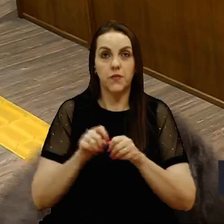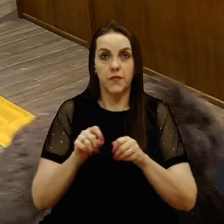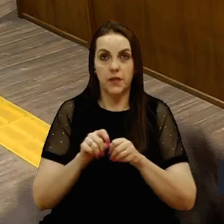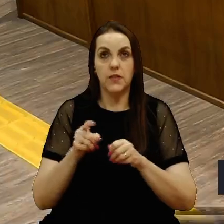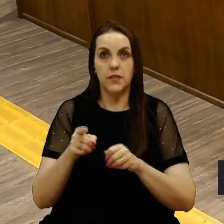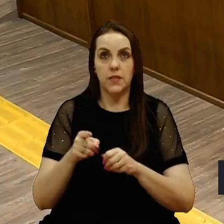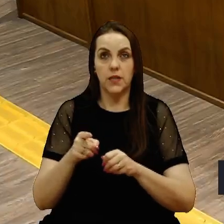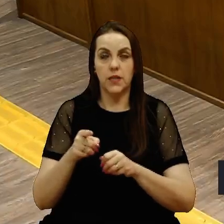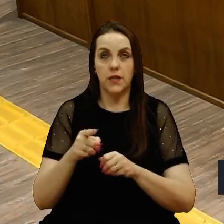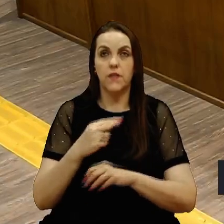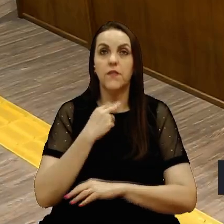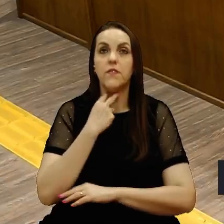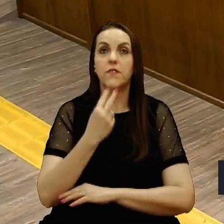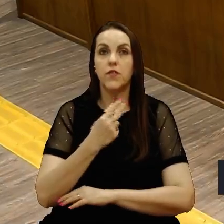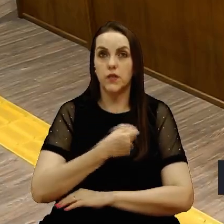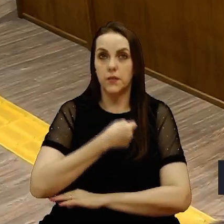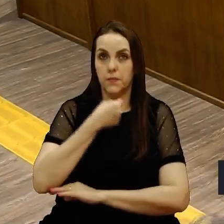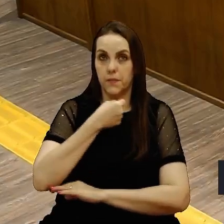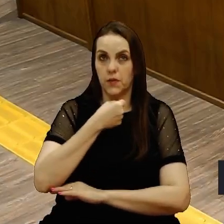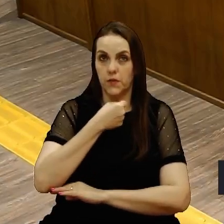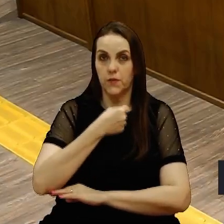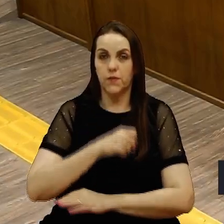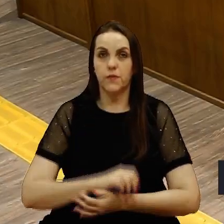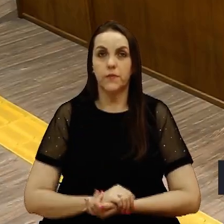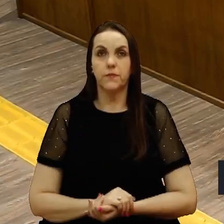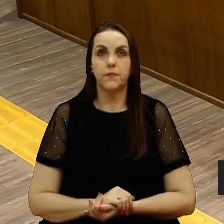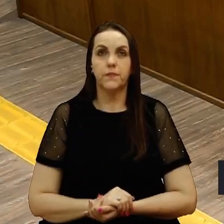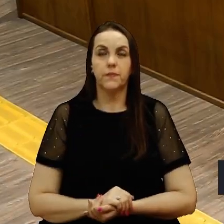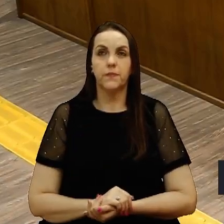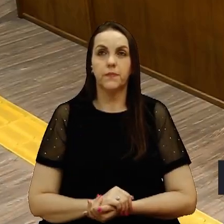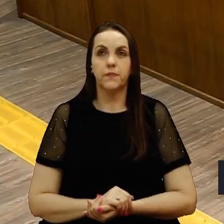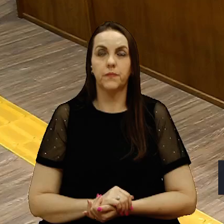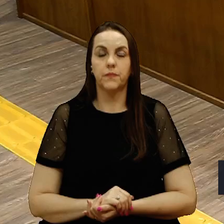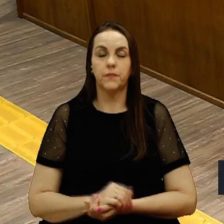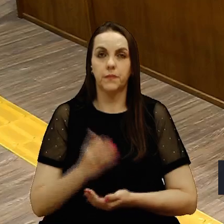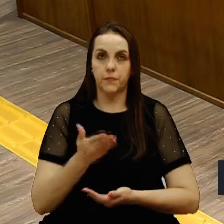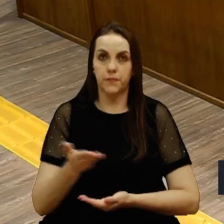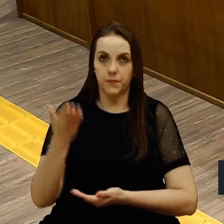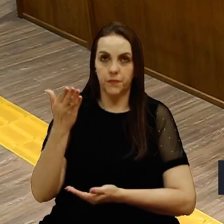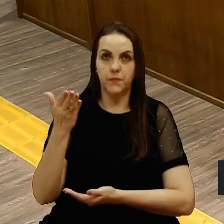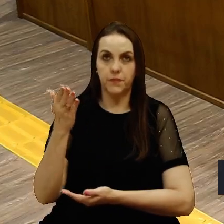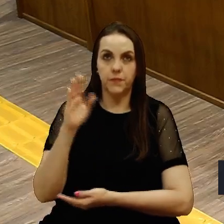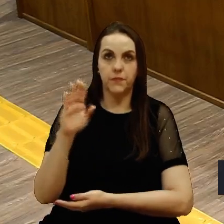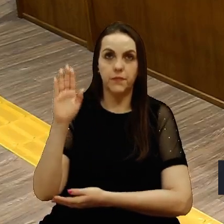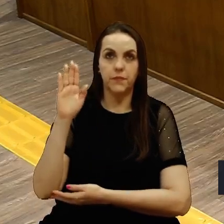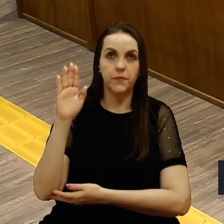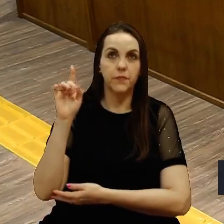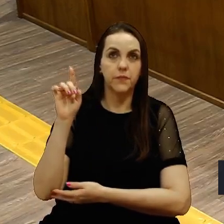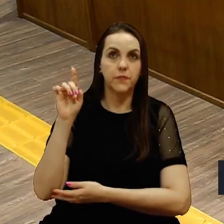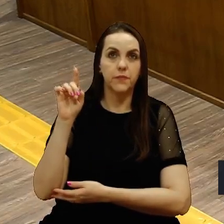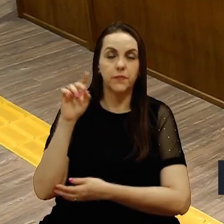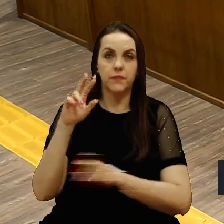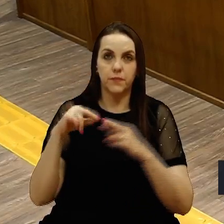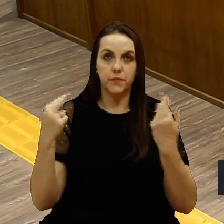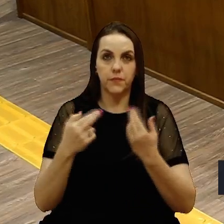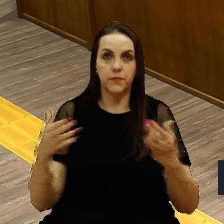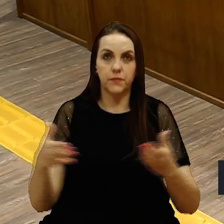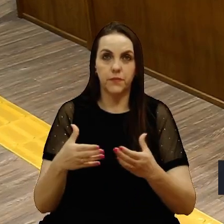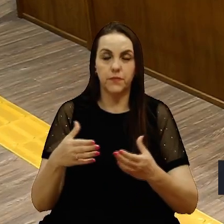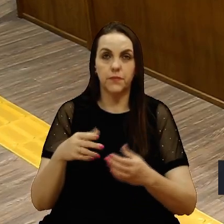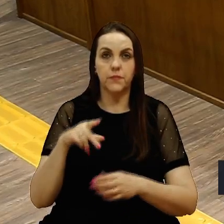feitos verbalmente pelo microfone. Com a palavra, em grande expediente, o vereador